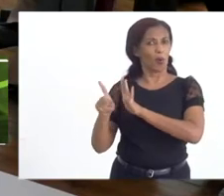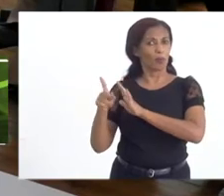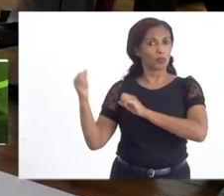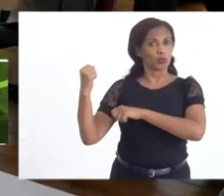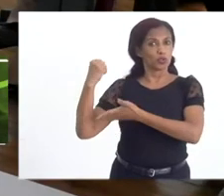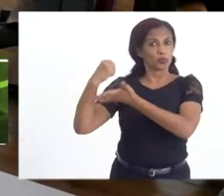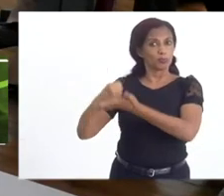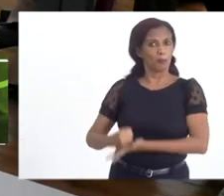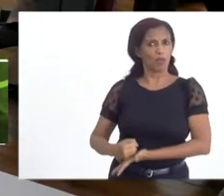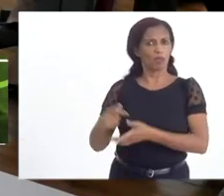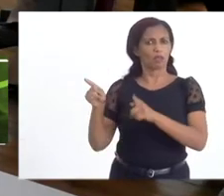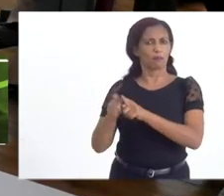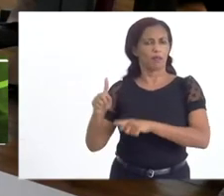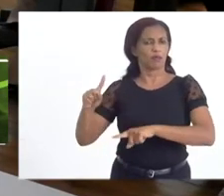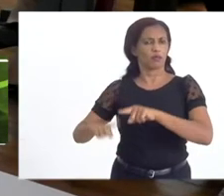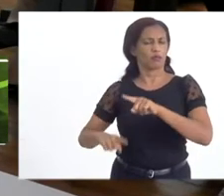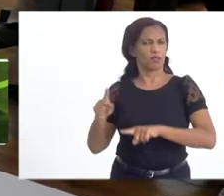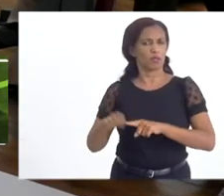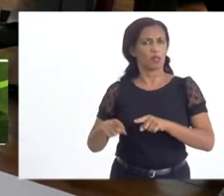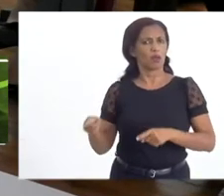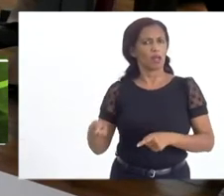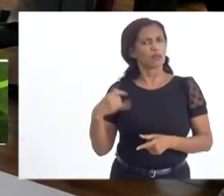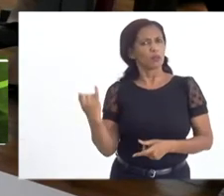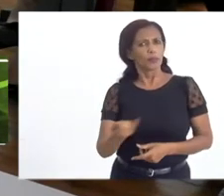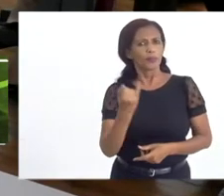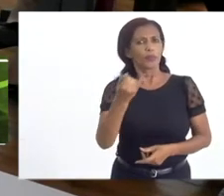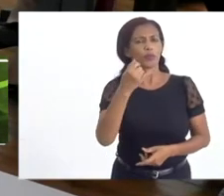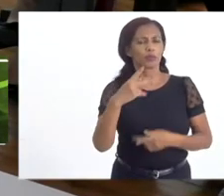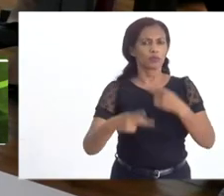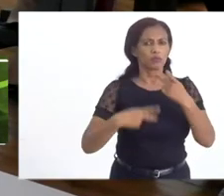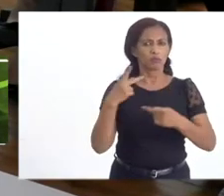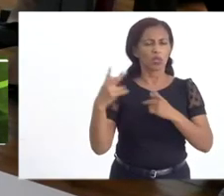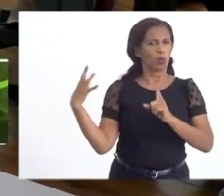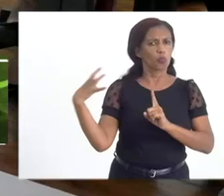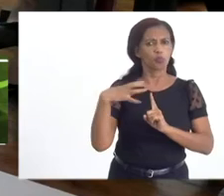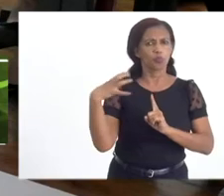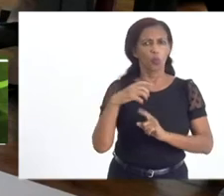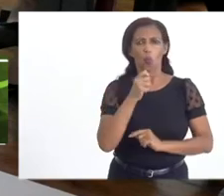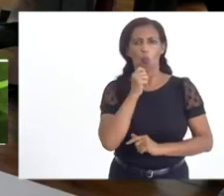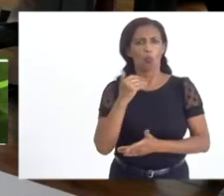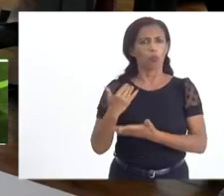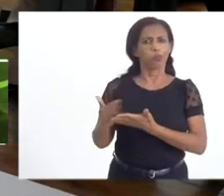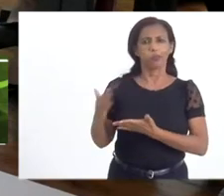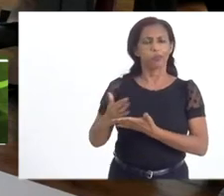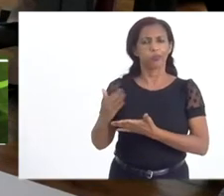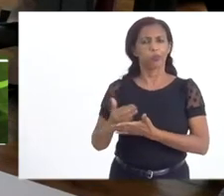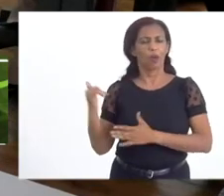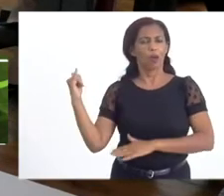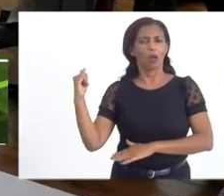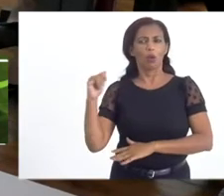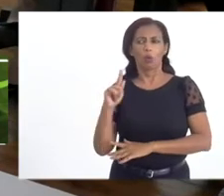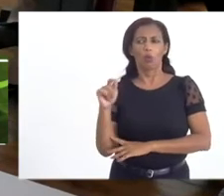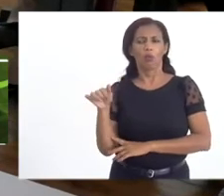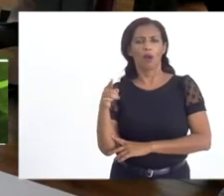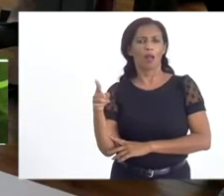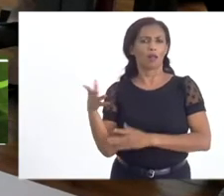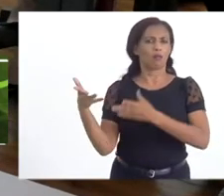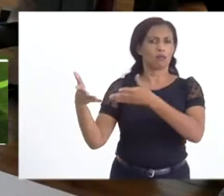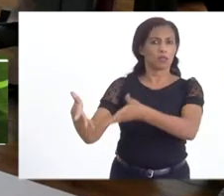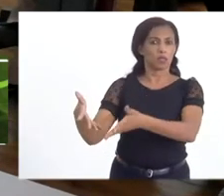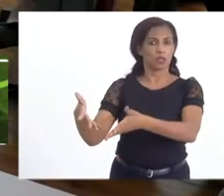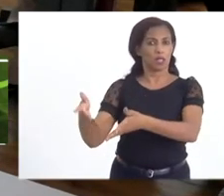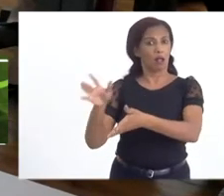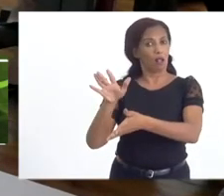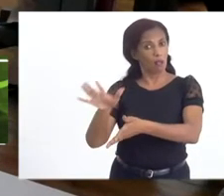atende toda aquela região. Essas são questões importantes que não influenciam, não tem a ver com o Galeão. O Galeão tem